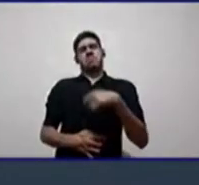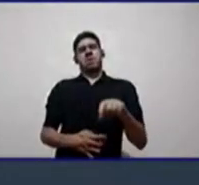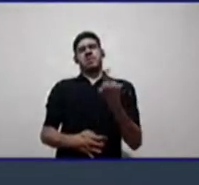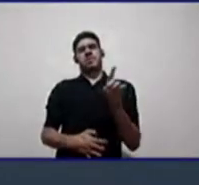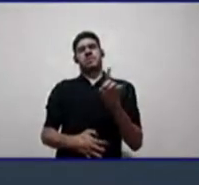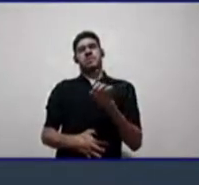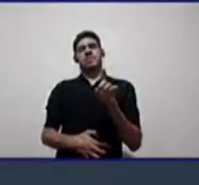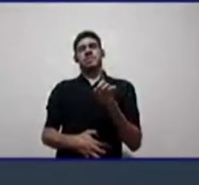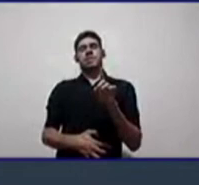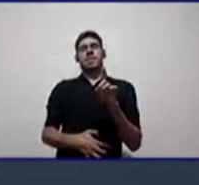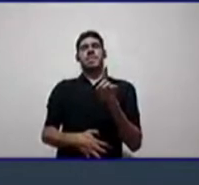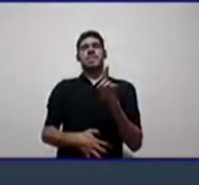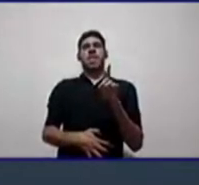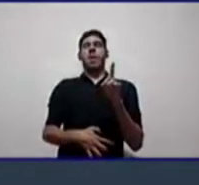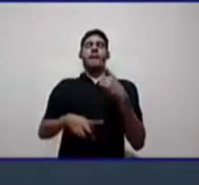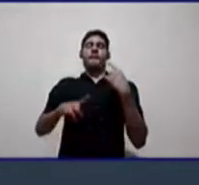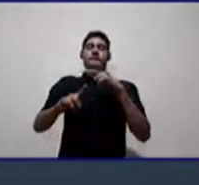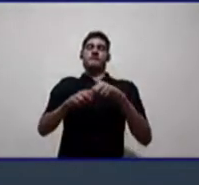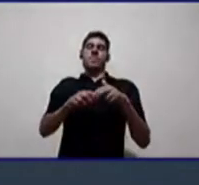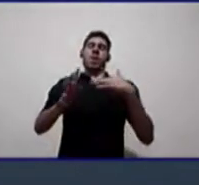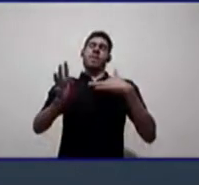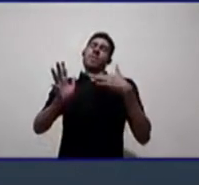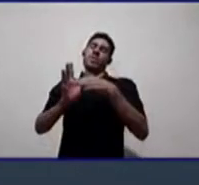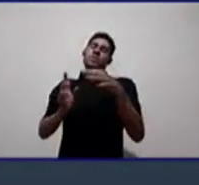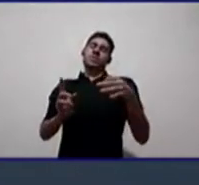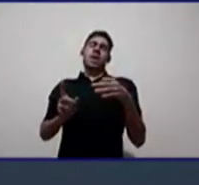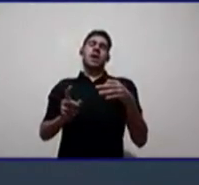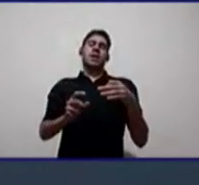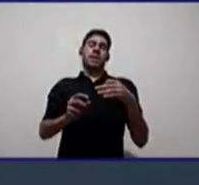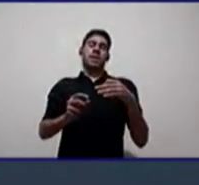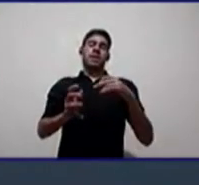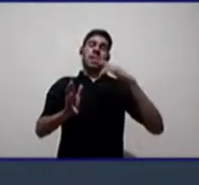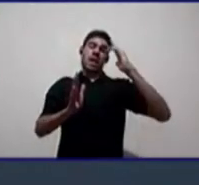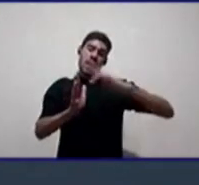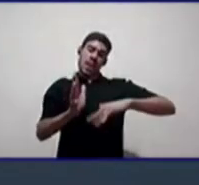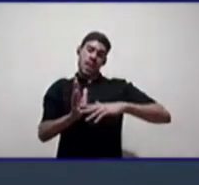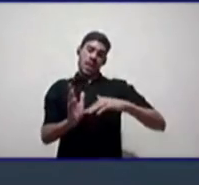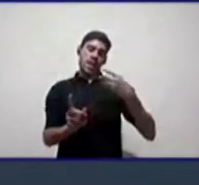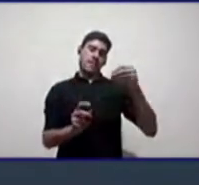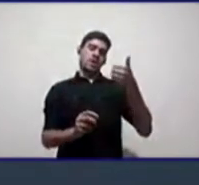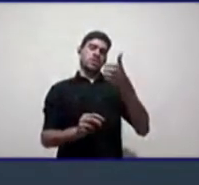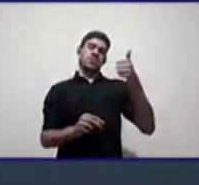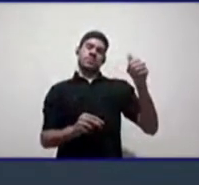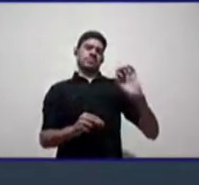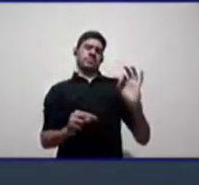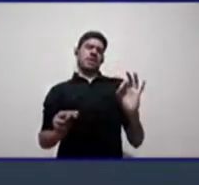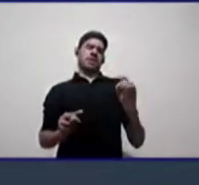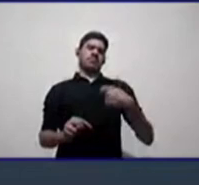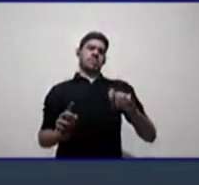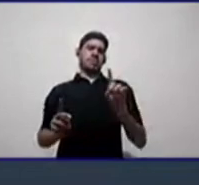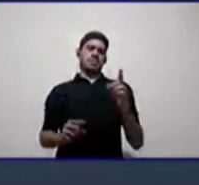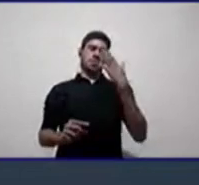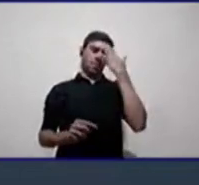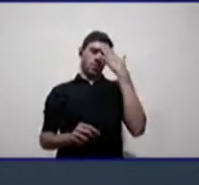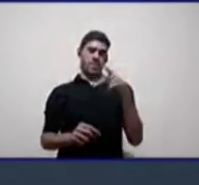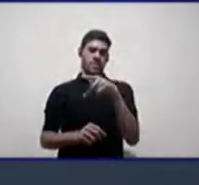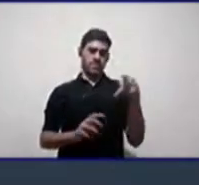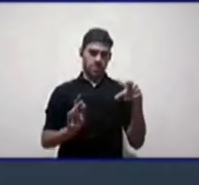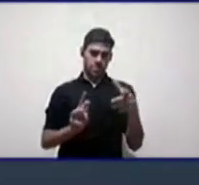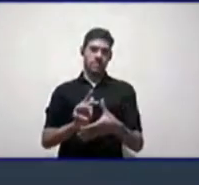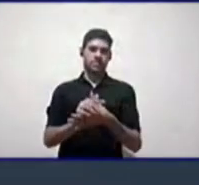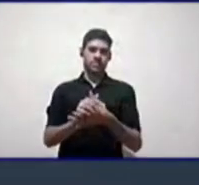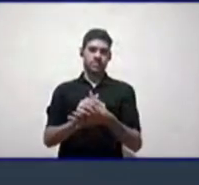em virtude do meu destaque, dessa leitura de 110 páginas. Obrigado, presidente.